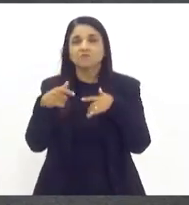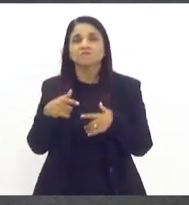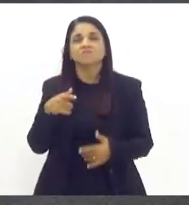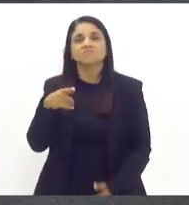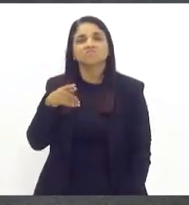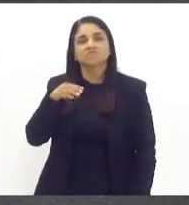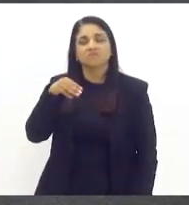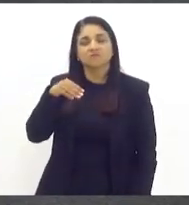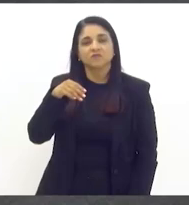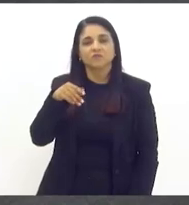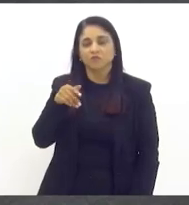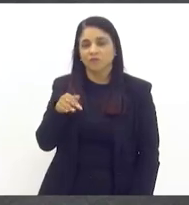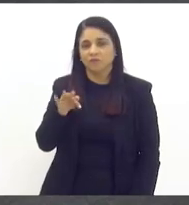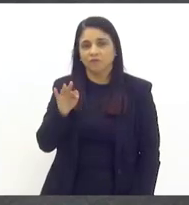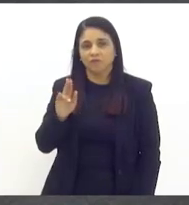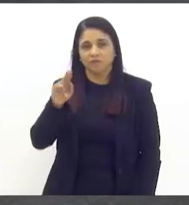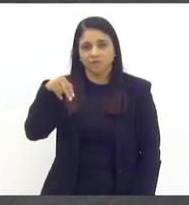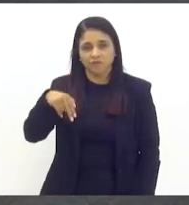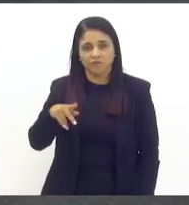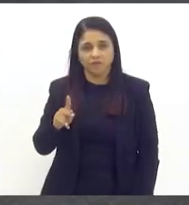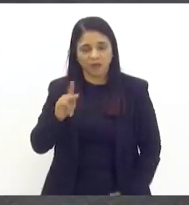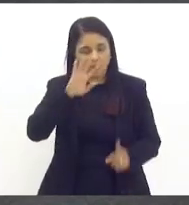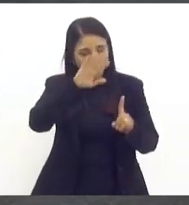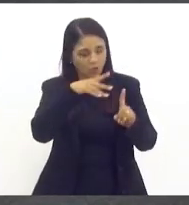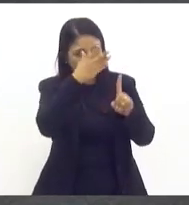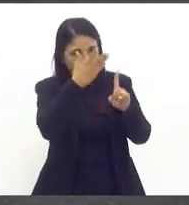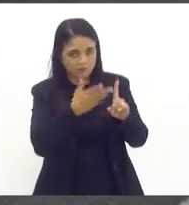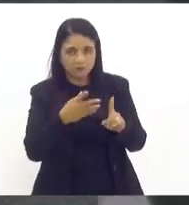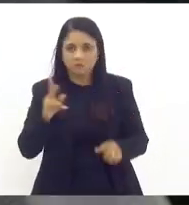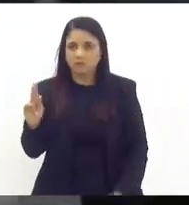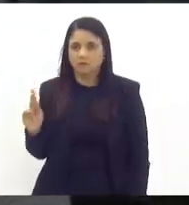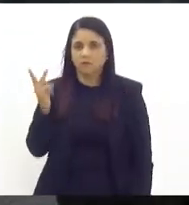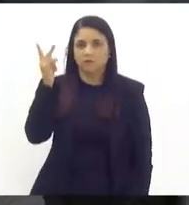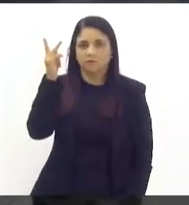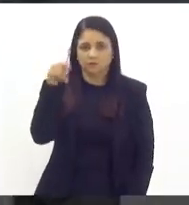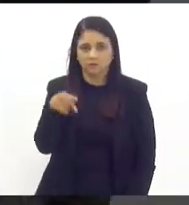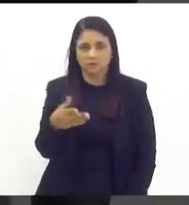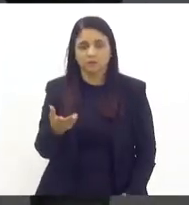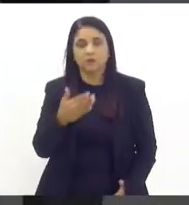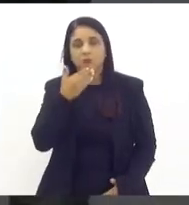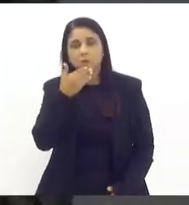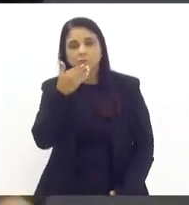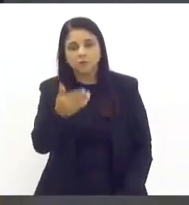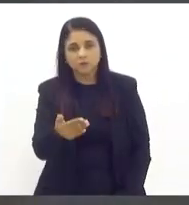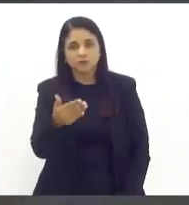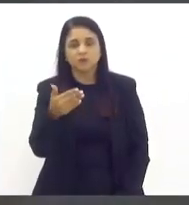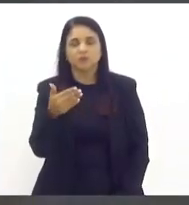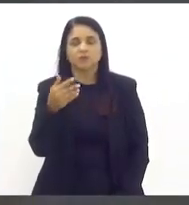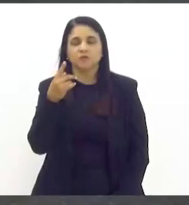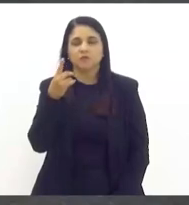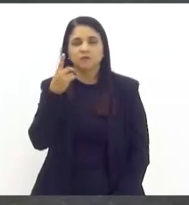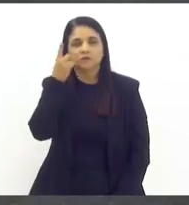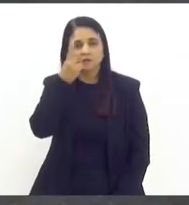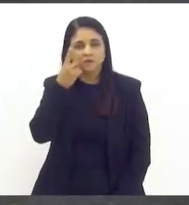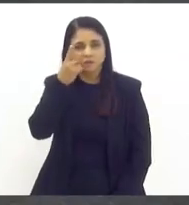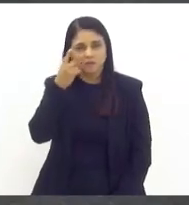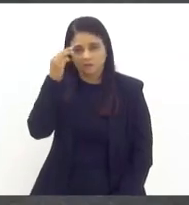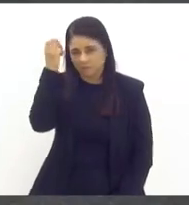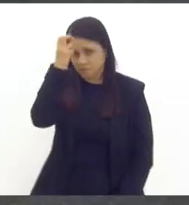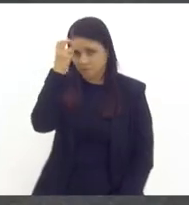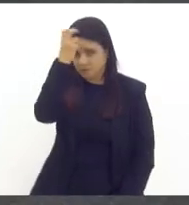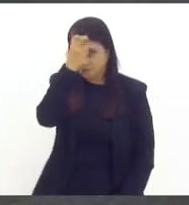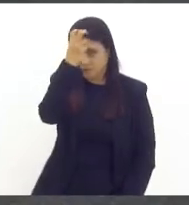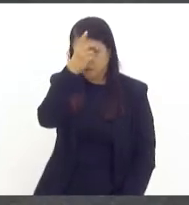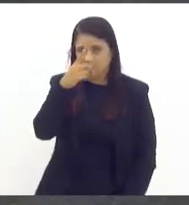homenageado e seja valorizado e pedir deputada é Verônica Lima